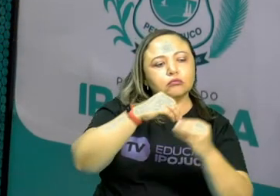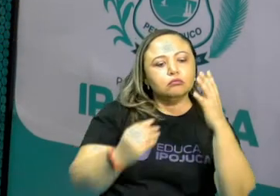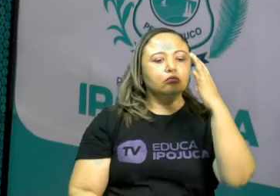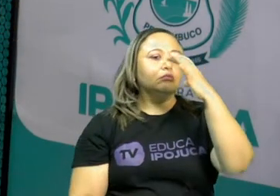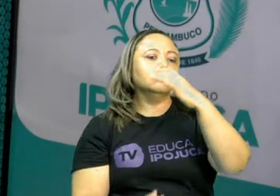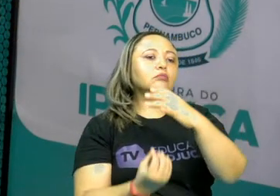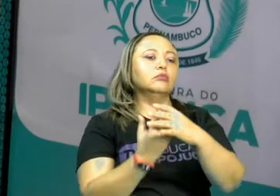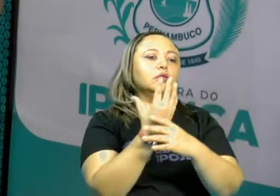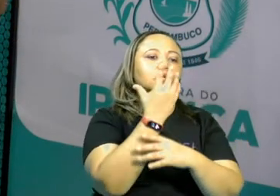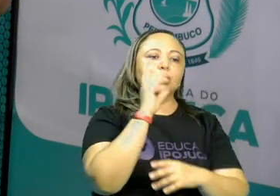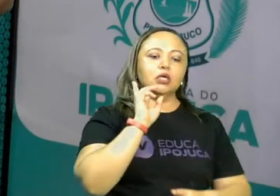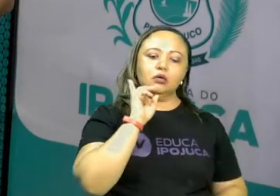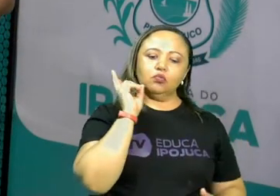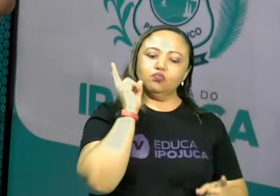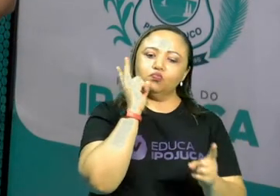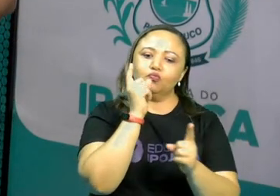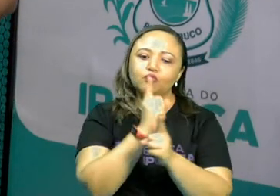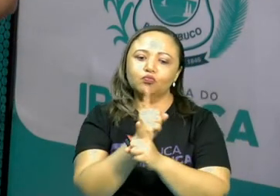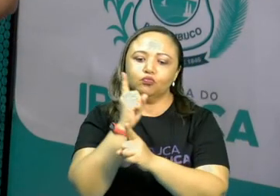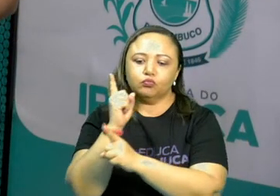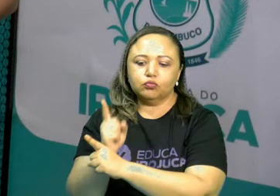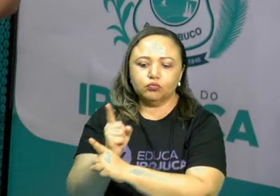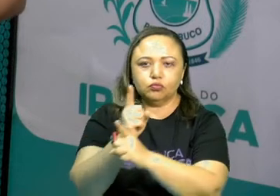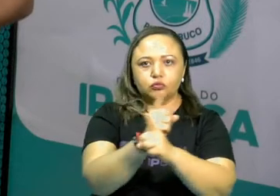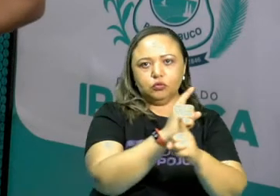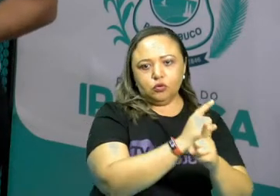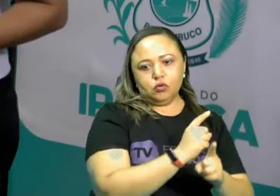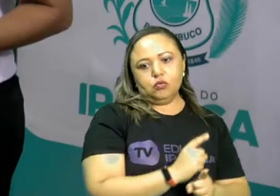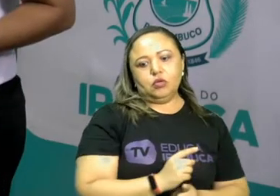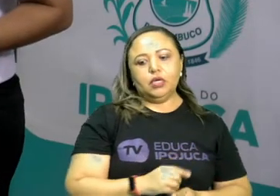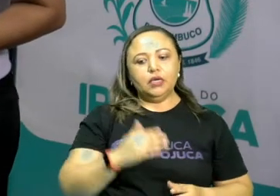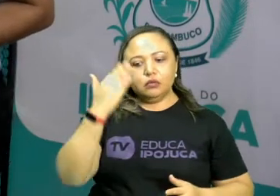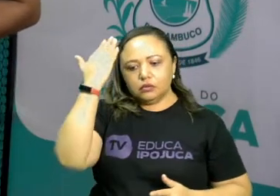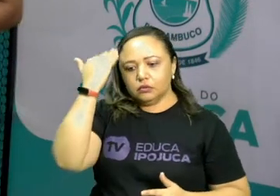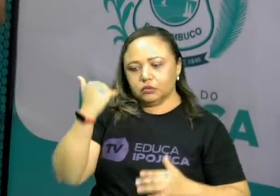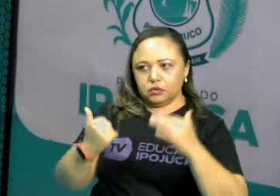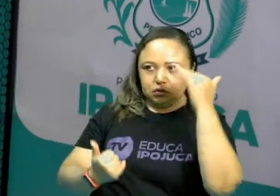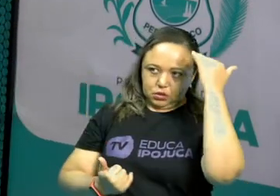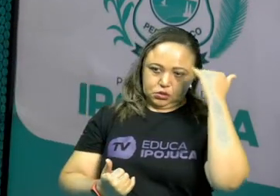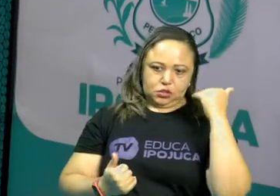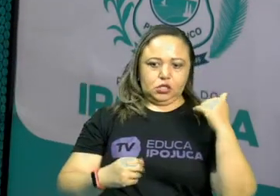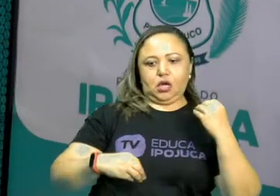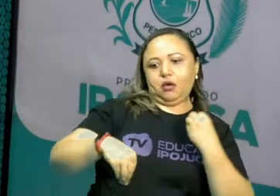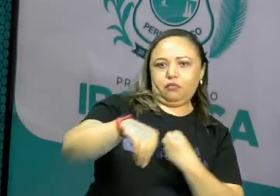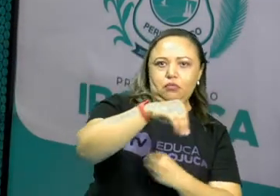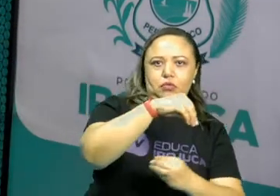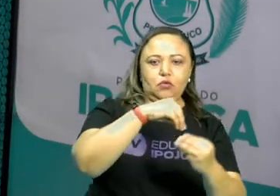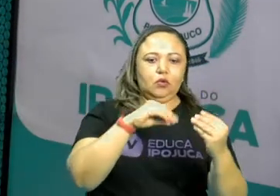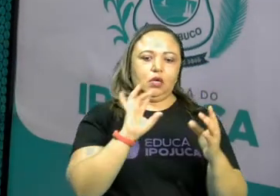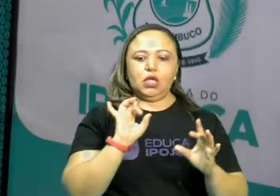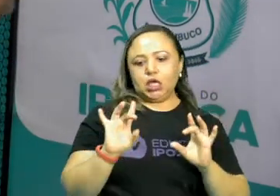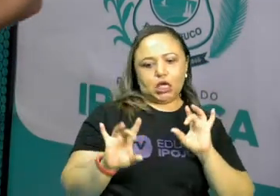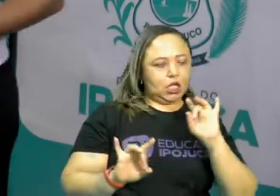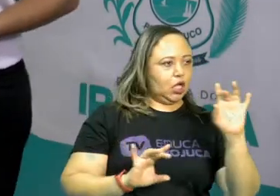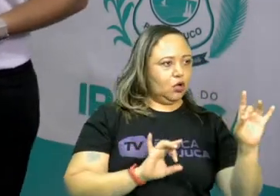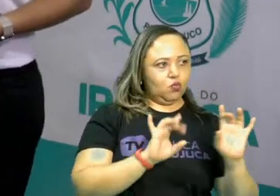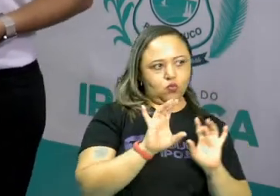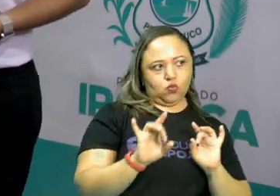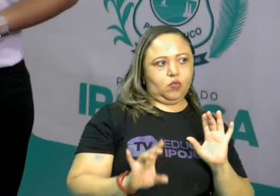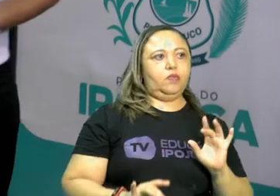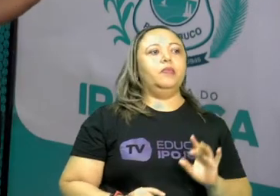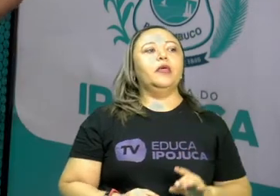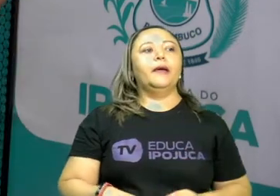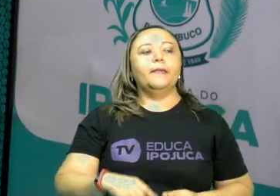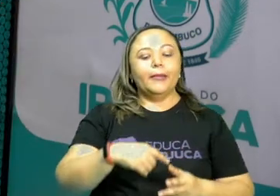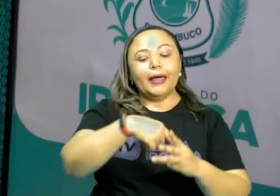eu consigo identificar cada fase dela. Eu também vou achar ela no estado sólido, líquido e gasoso.